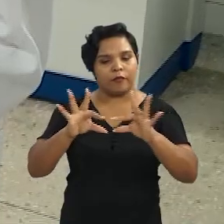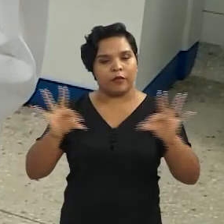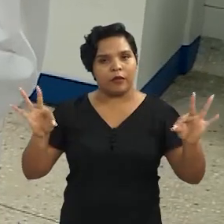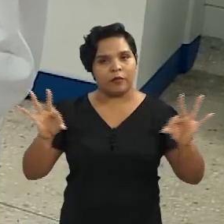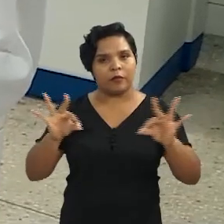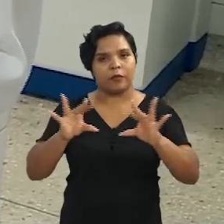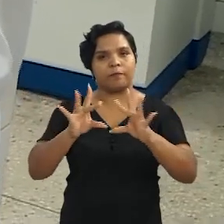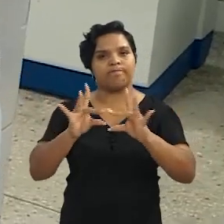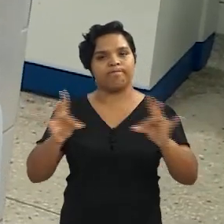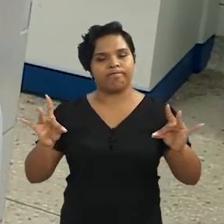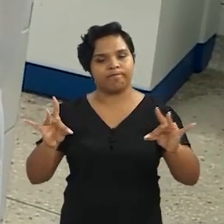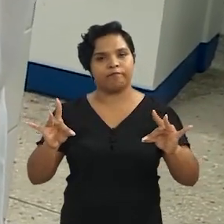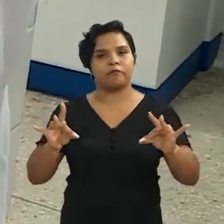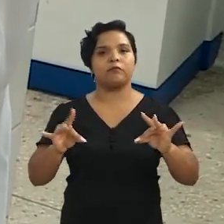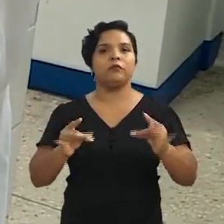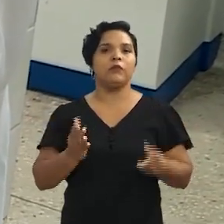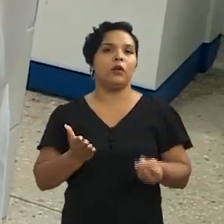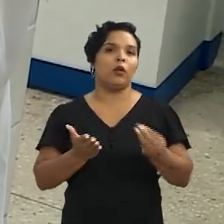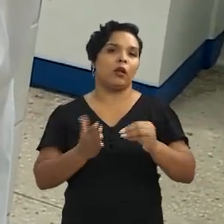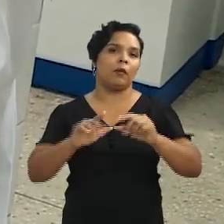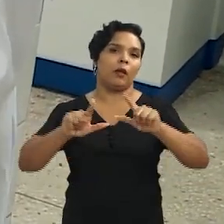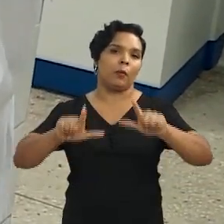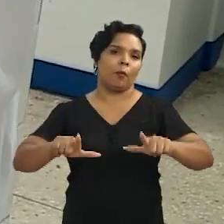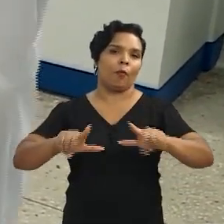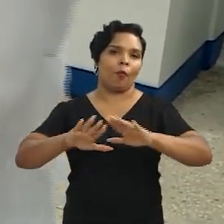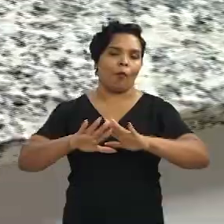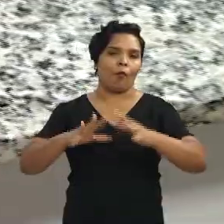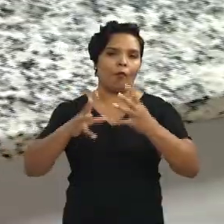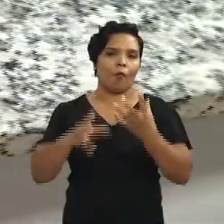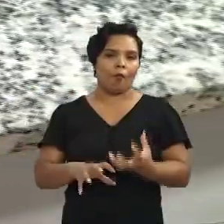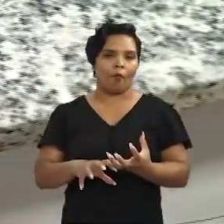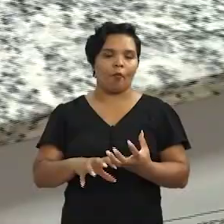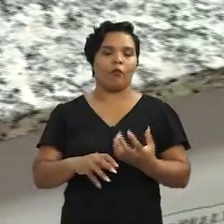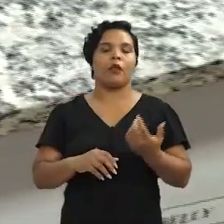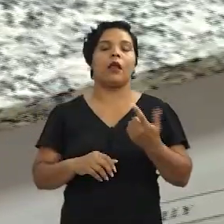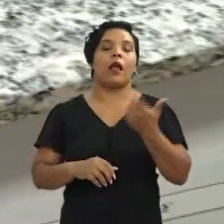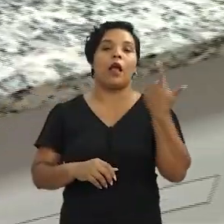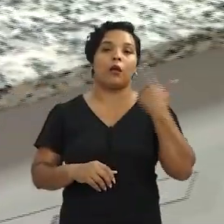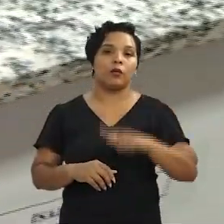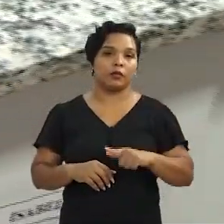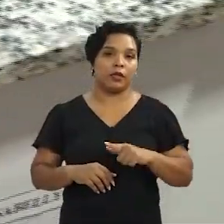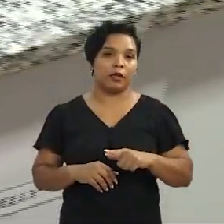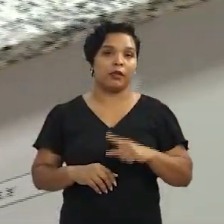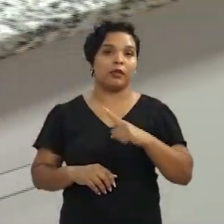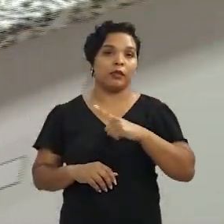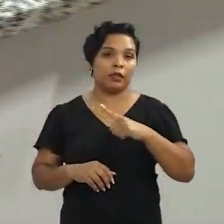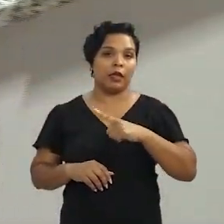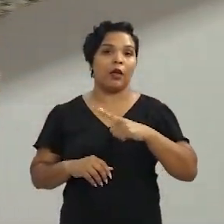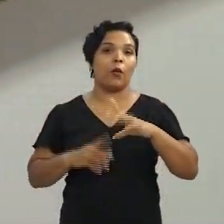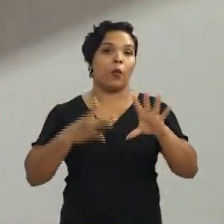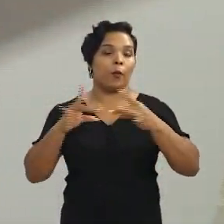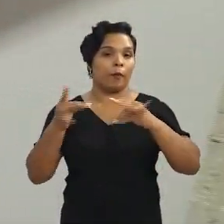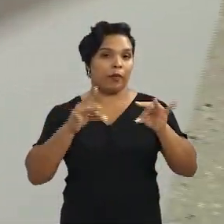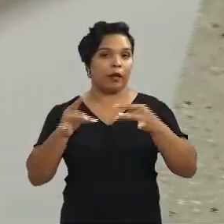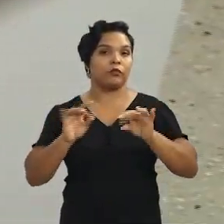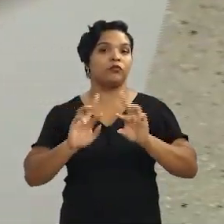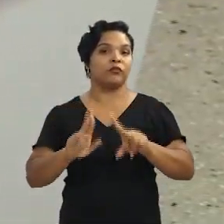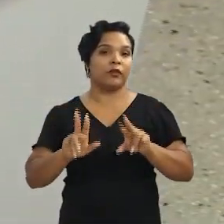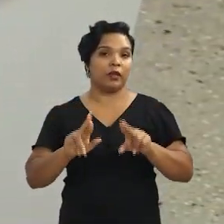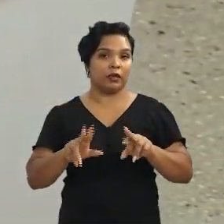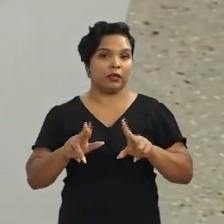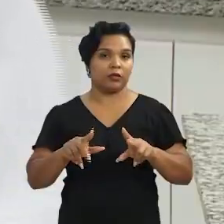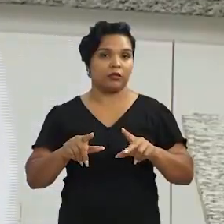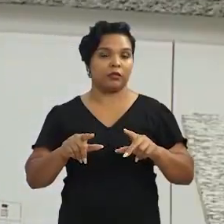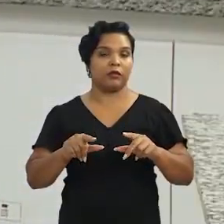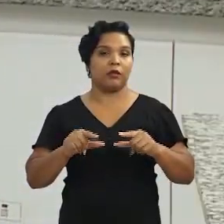espalhamento sobre uma placa de acrílico e coloca para secar. E assim a gente consegue obter filmes, né? Então,